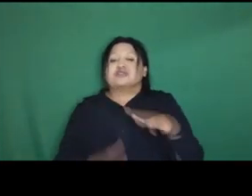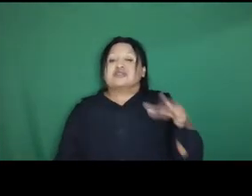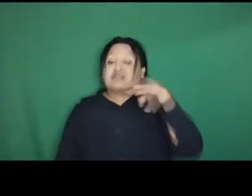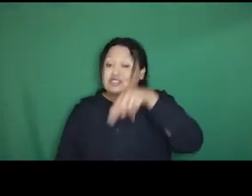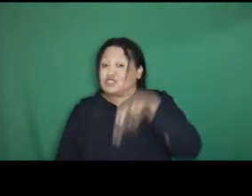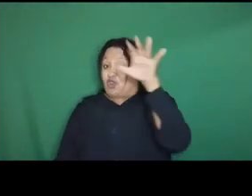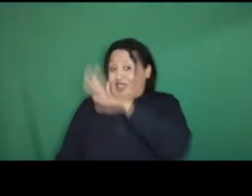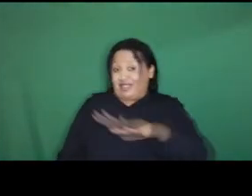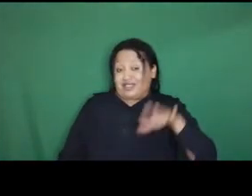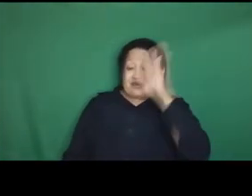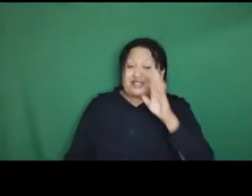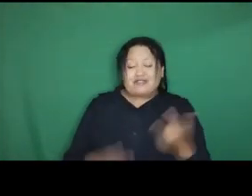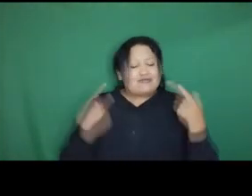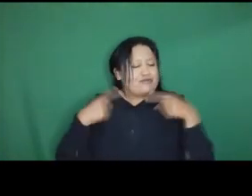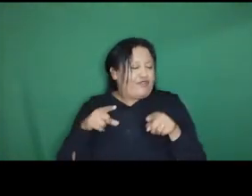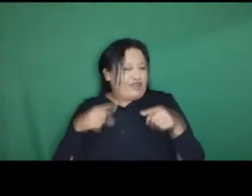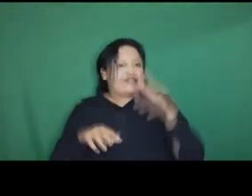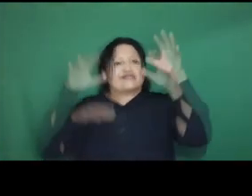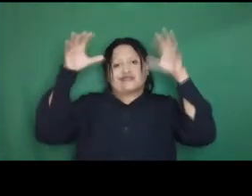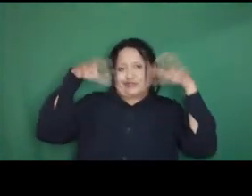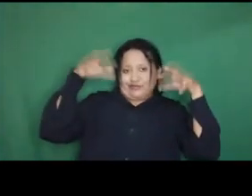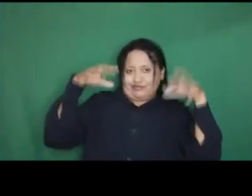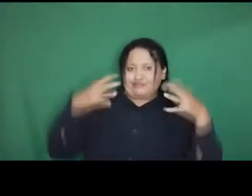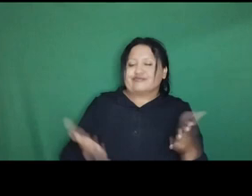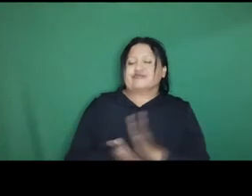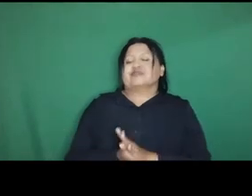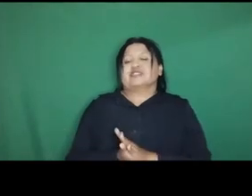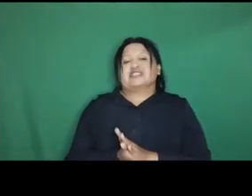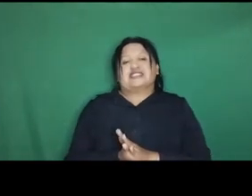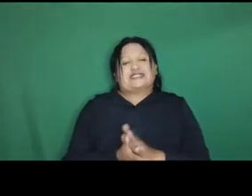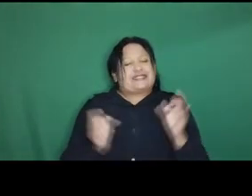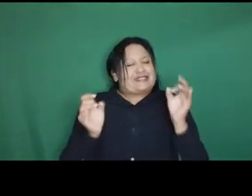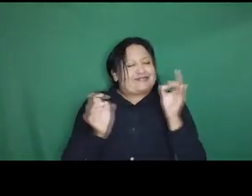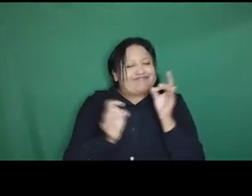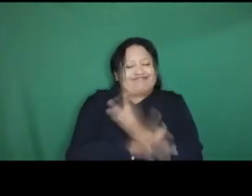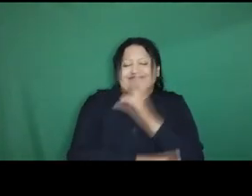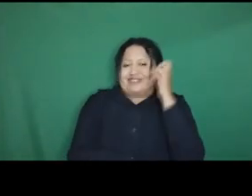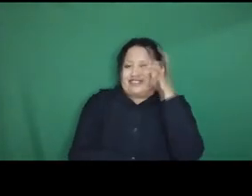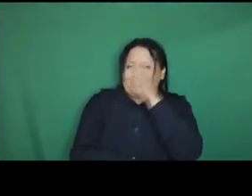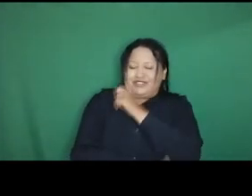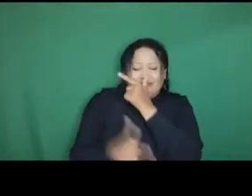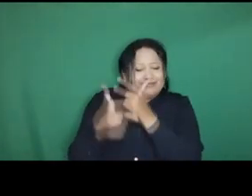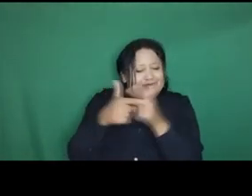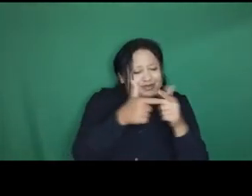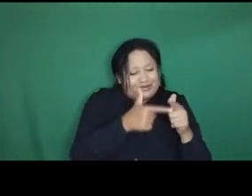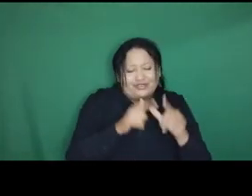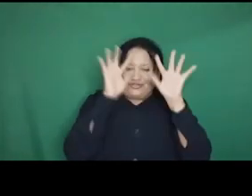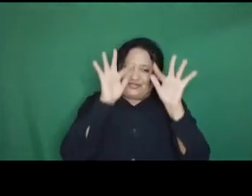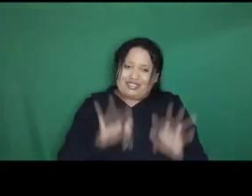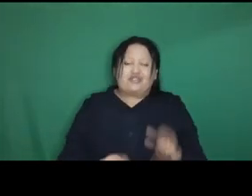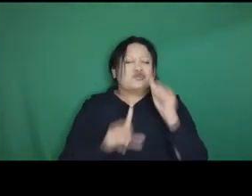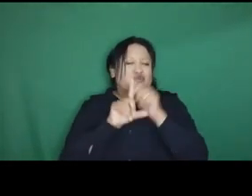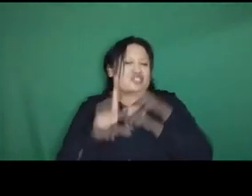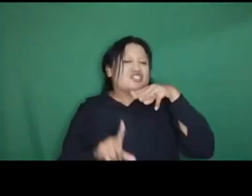que provocaram essas chuvas que foram devastadoras aqui para o estado de Pernambuco no final do mês de